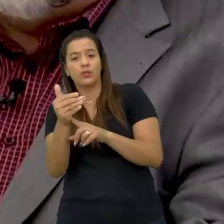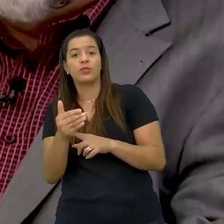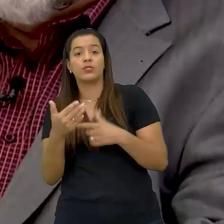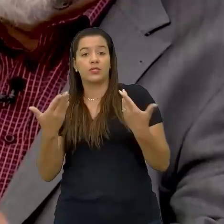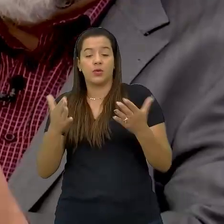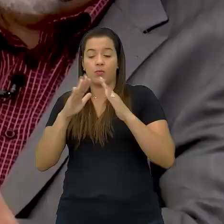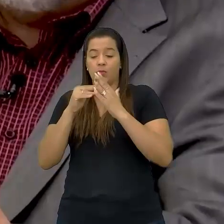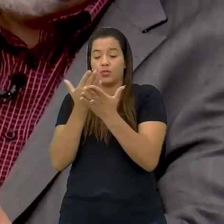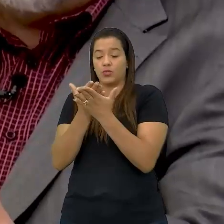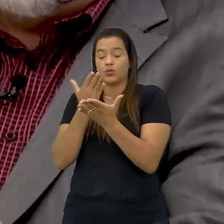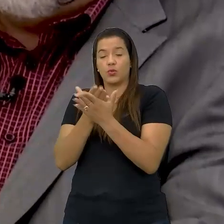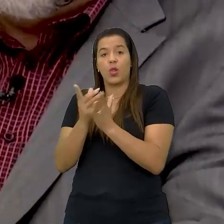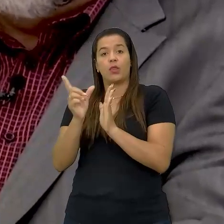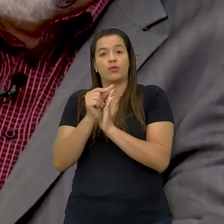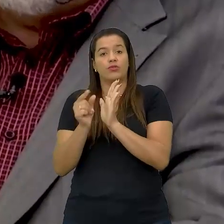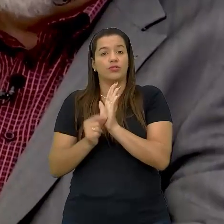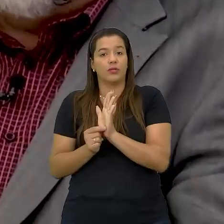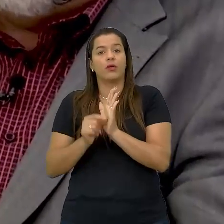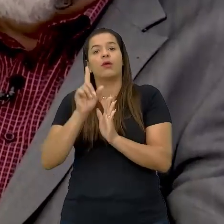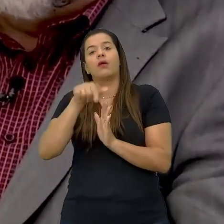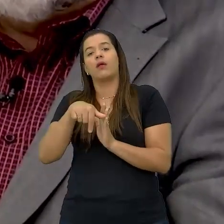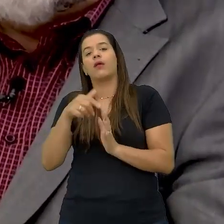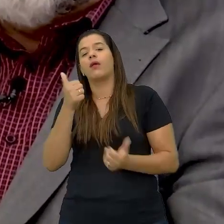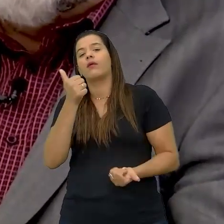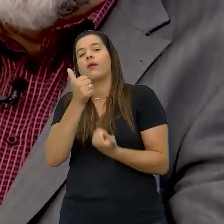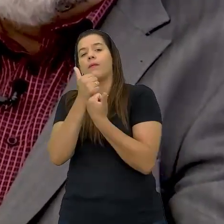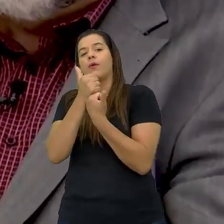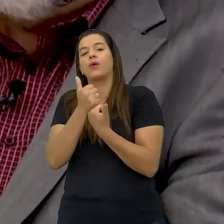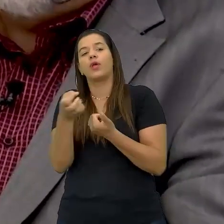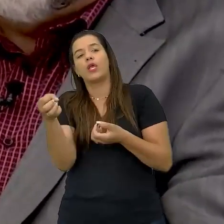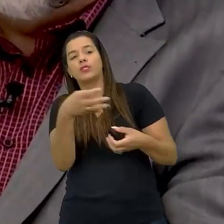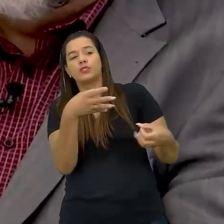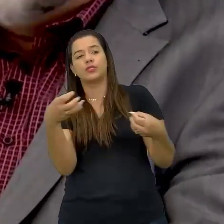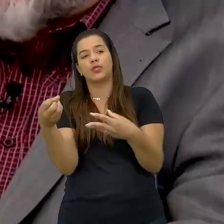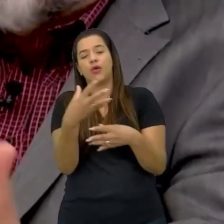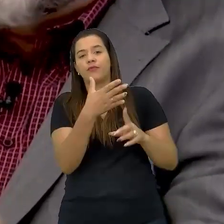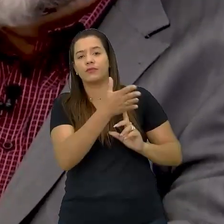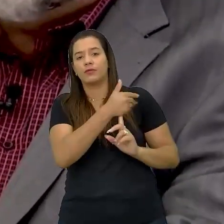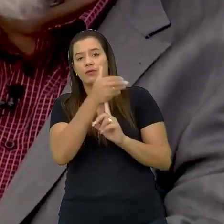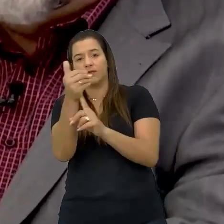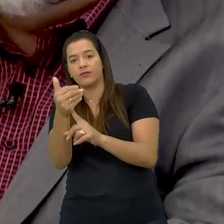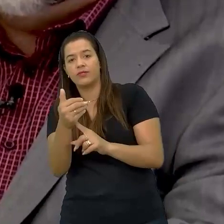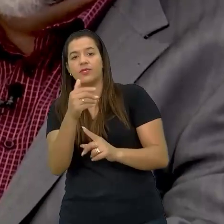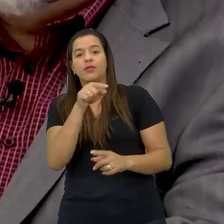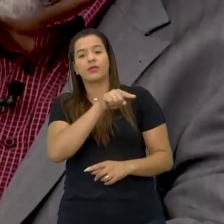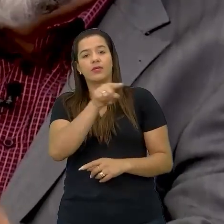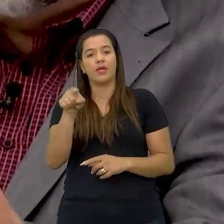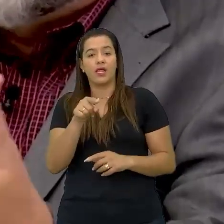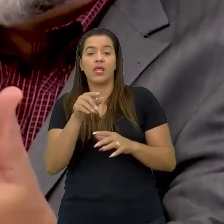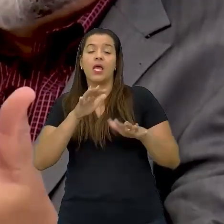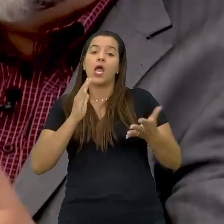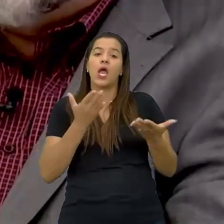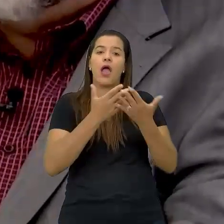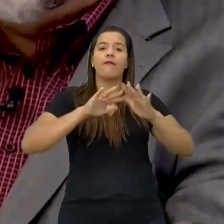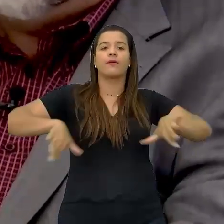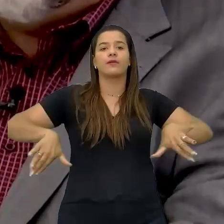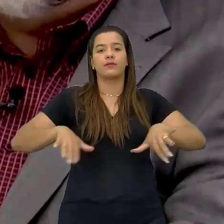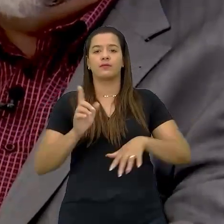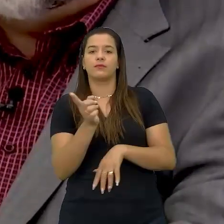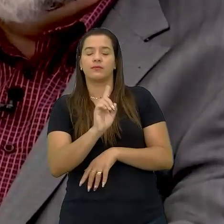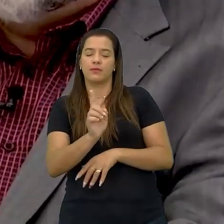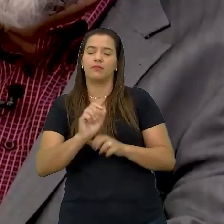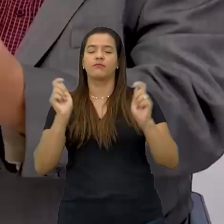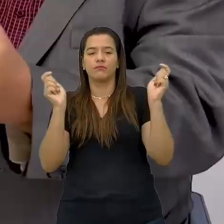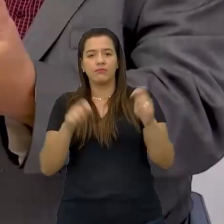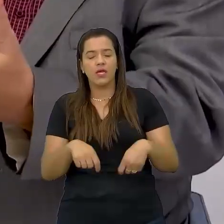escola digital é aquela que acolhe as novas formas das plataformas, entendendo que elas não são excludentes e que nós temos que nos formar